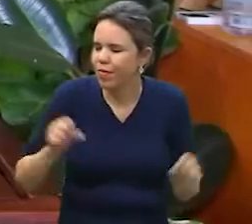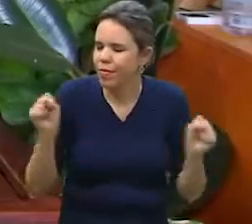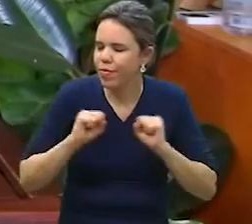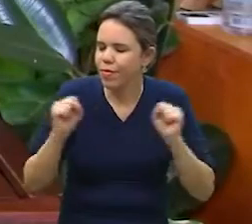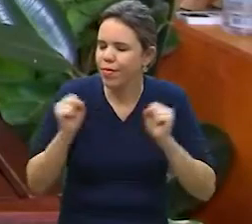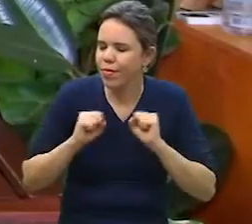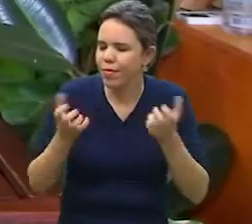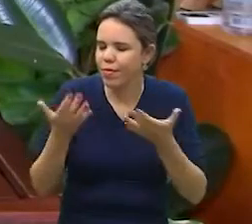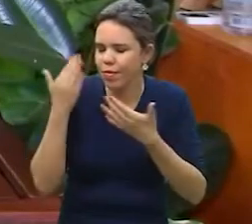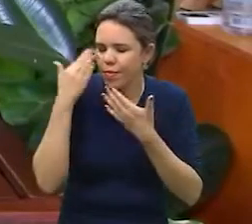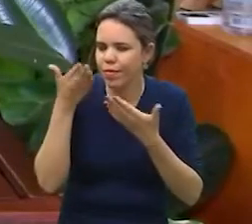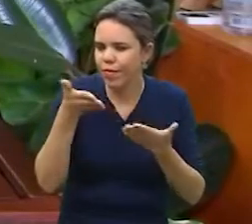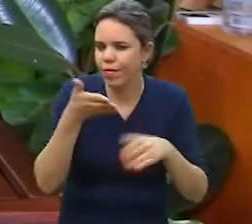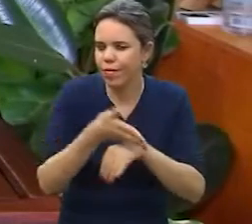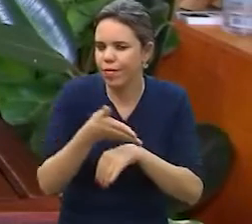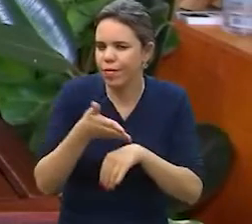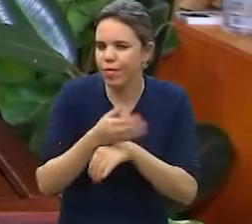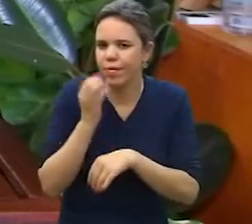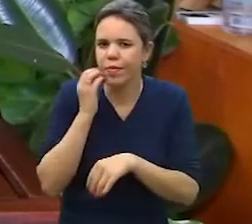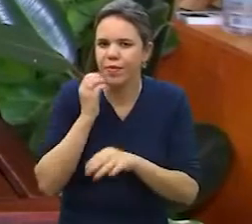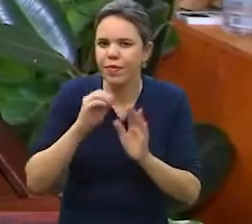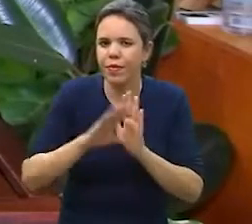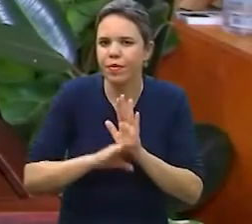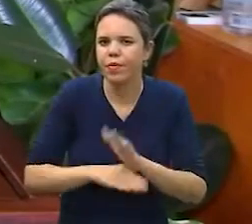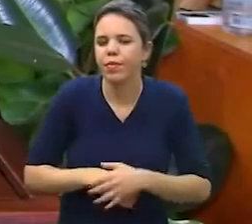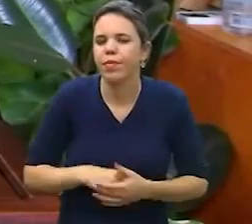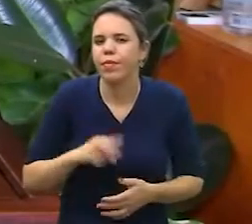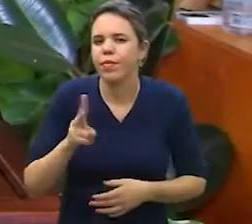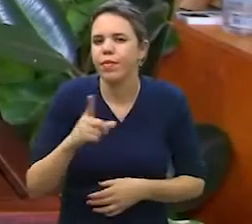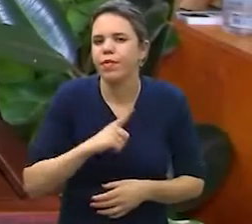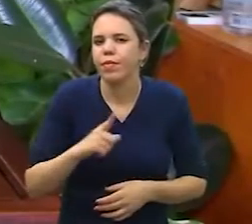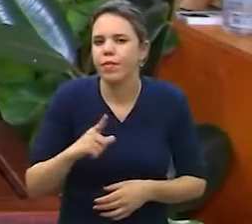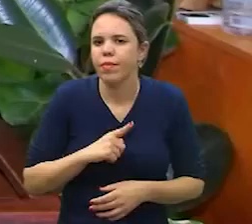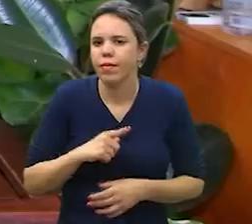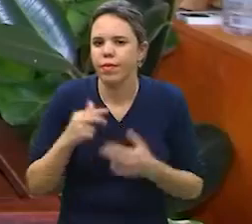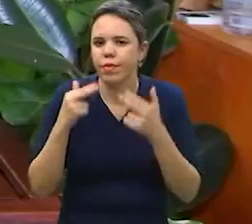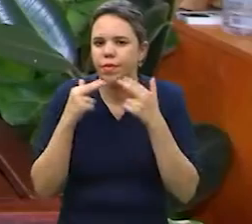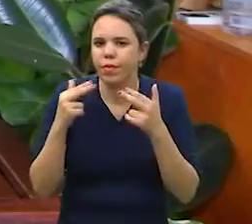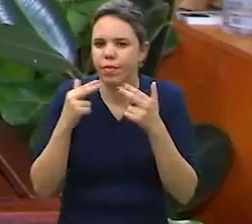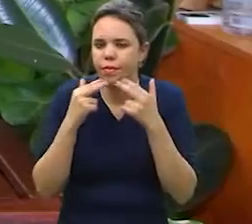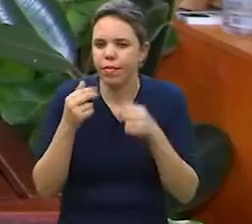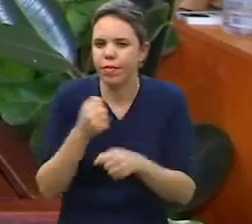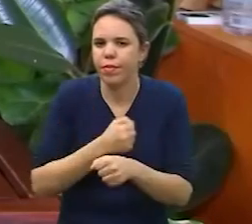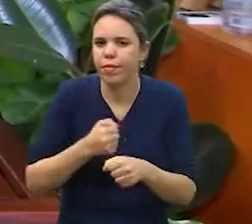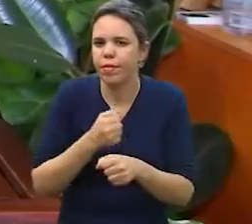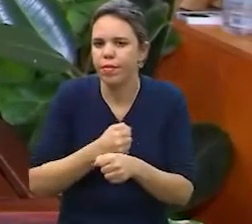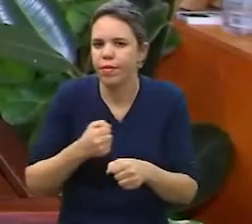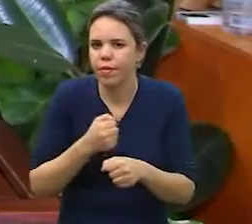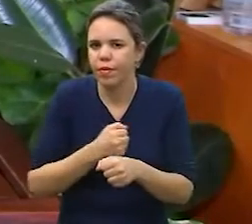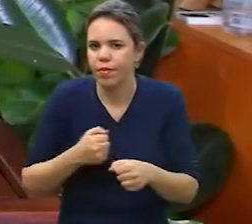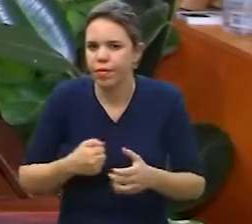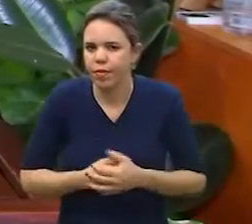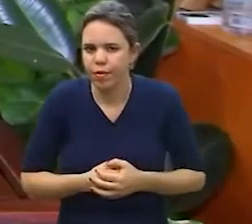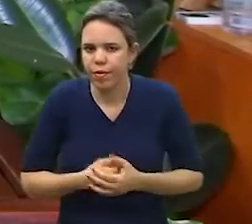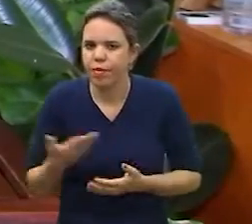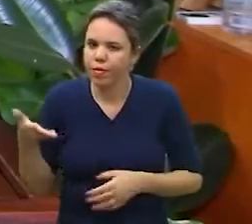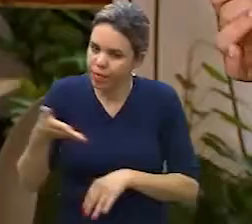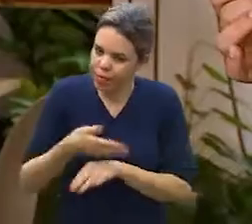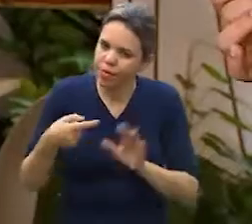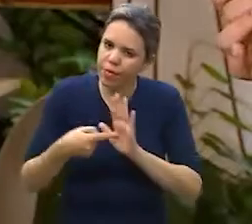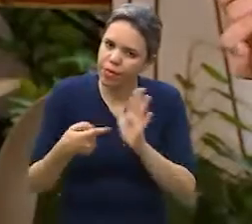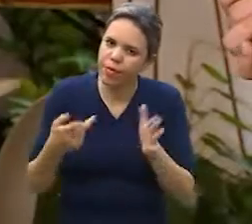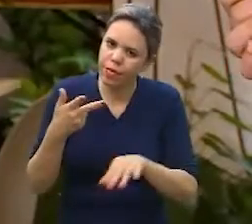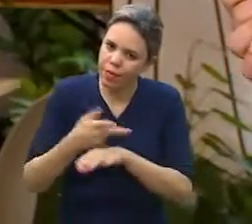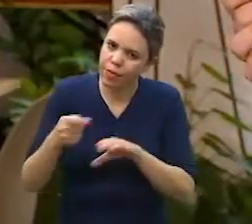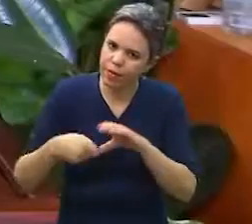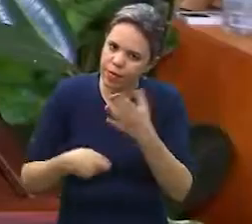adorei. Eu quero agradecer aqui a participação no programa. E sempre que tiver novidades, receitas, né, vem aqui.